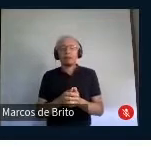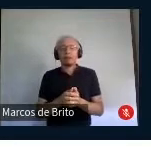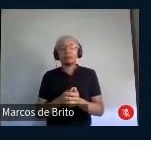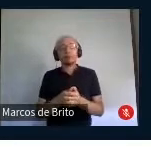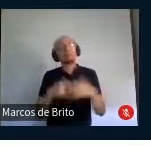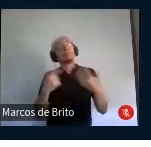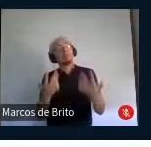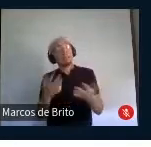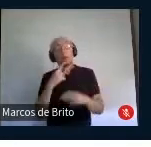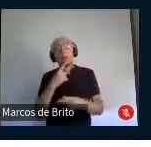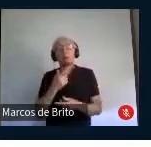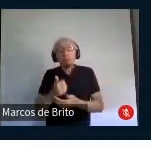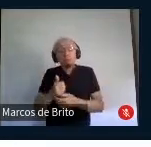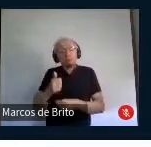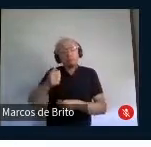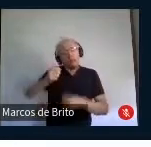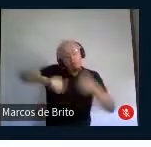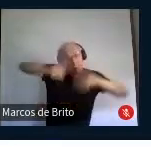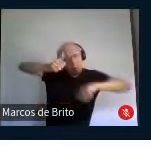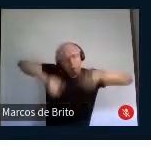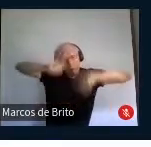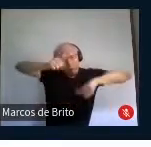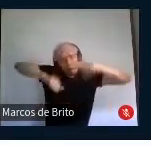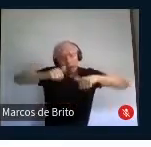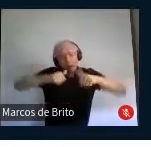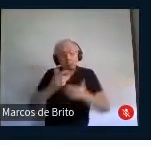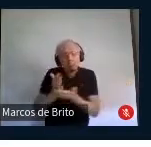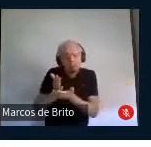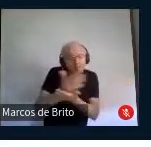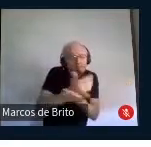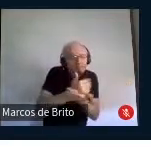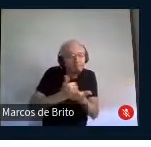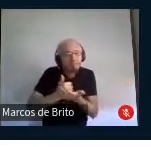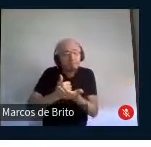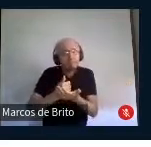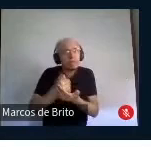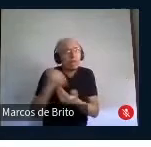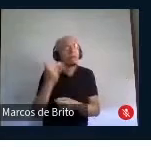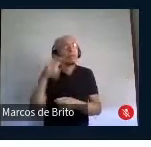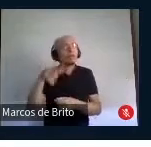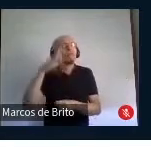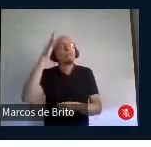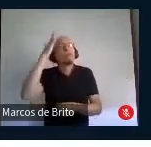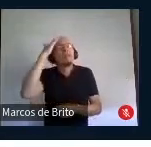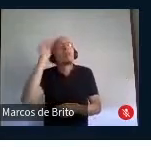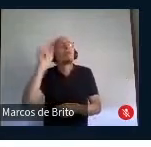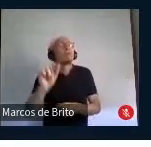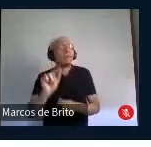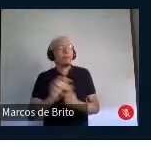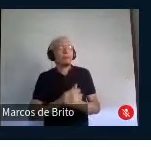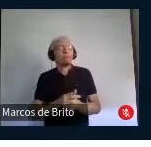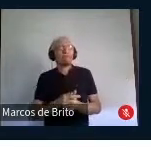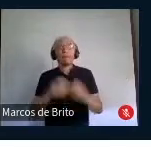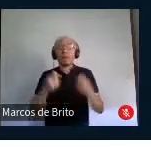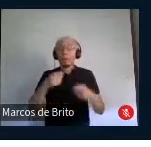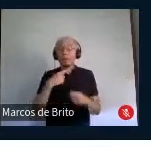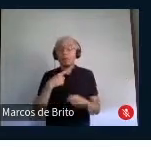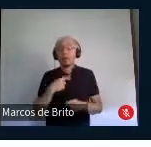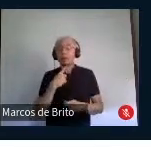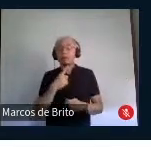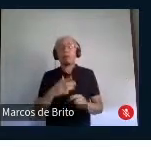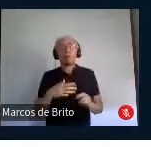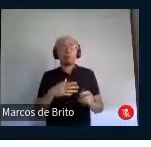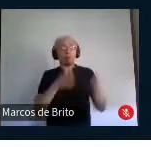Em relação à análise de dados, é importante que vocês compreendam que nós precisamos estabelecer categorias